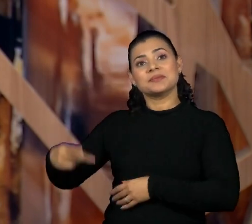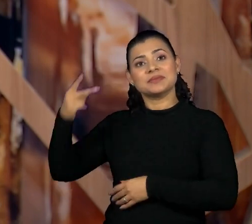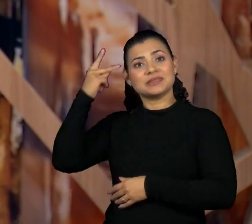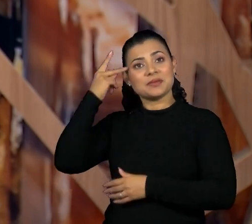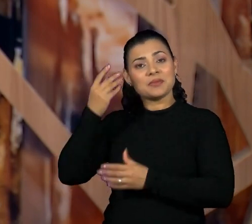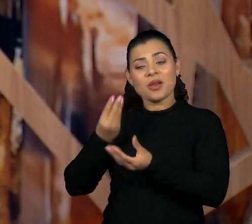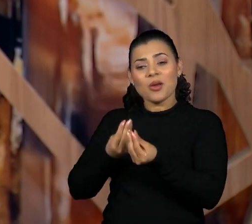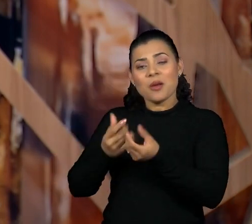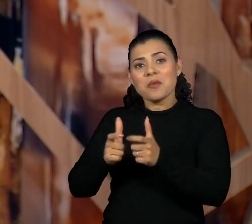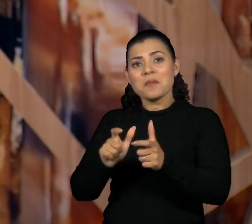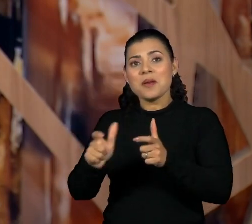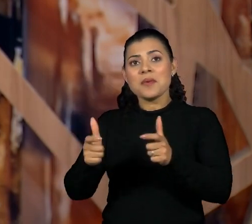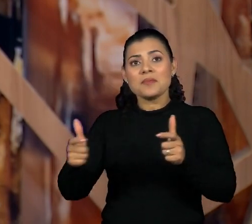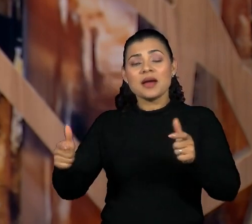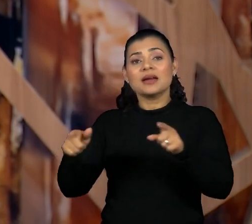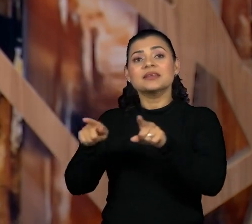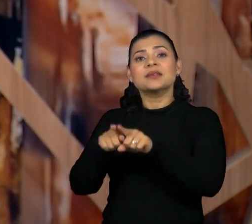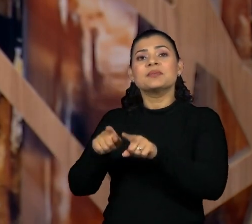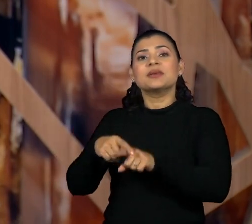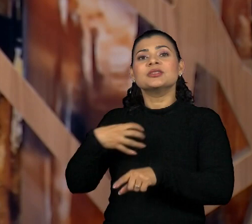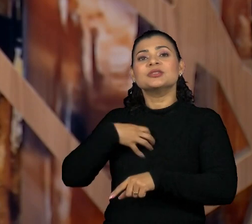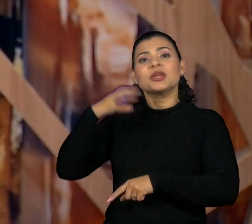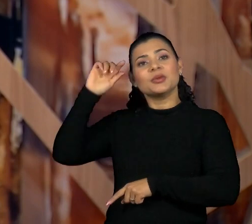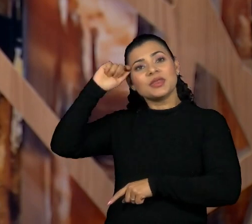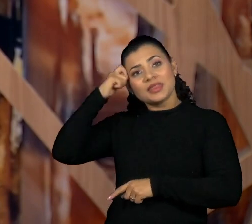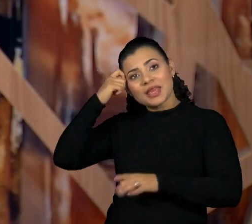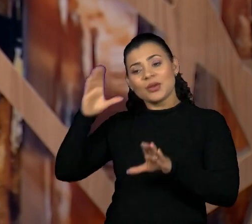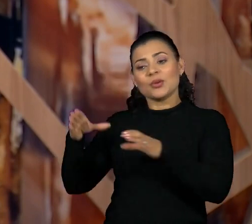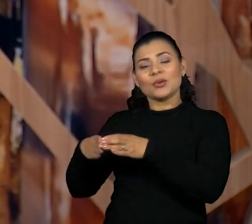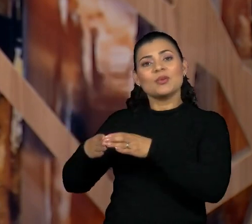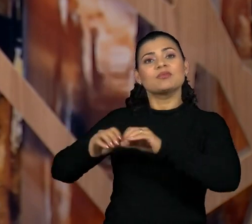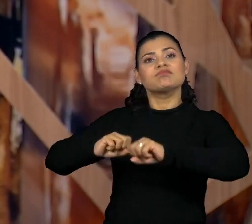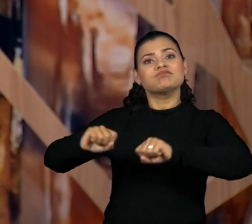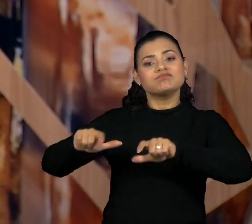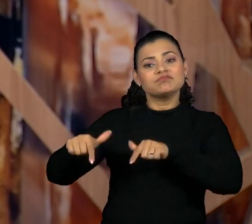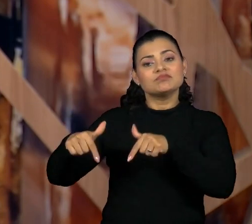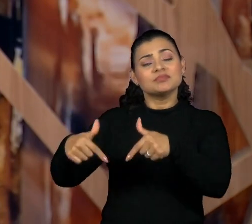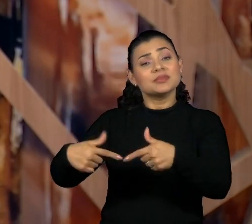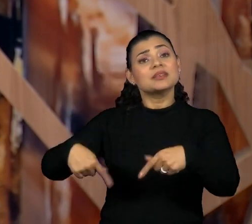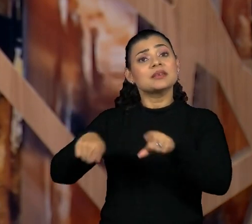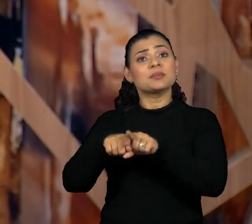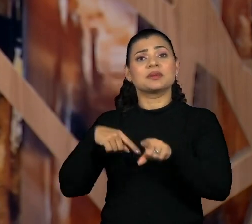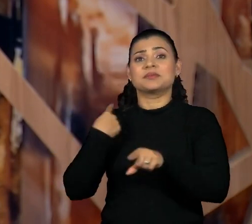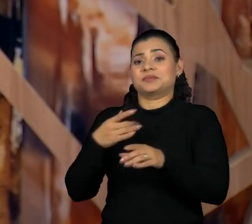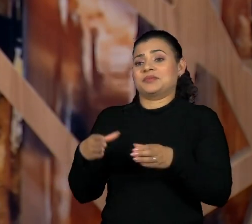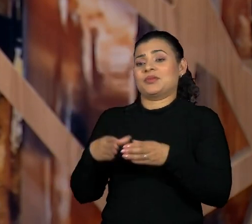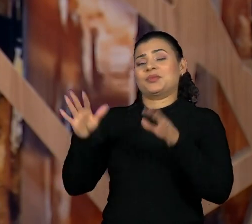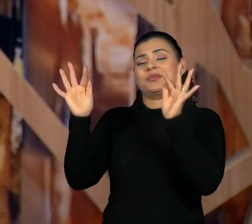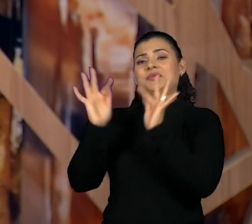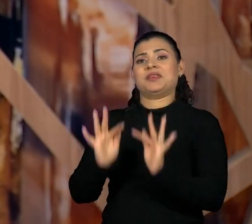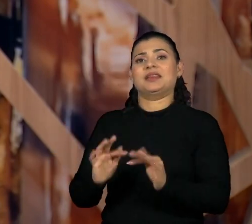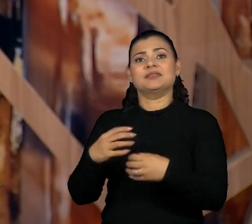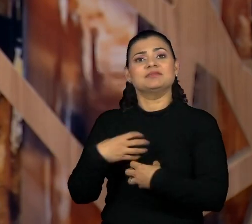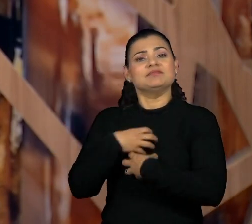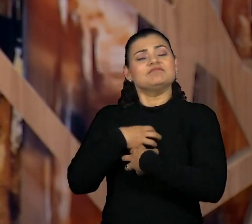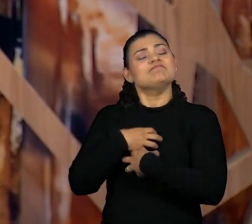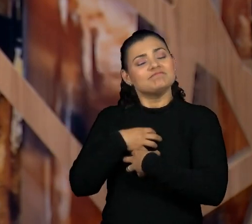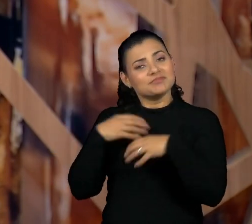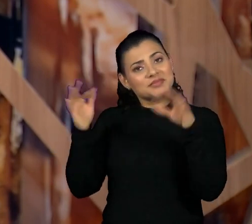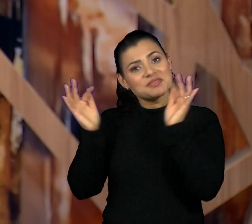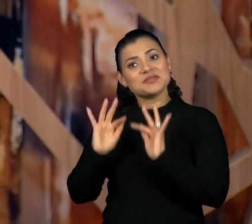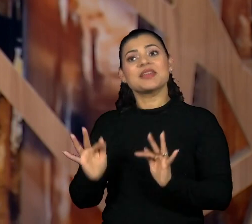Paulo, da diáspora negra em São Paulo. A gente está muito feliz com o trabalho que está